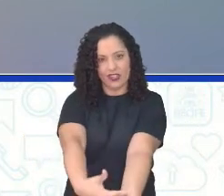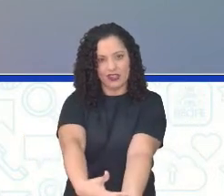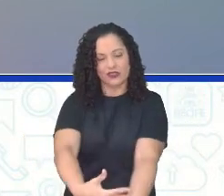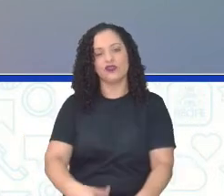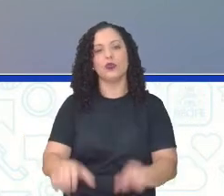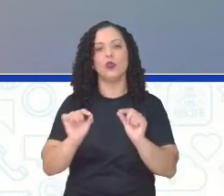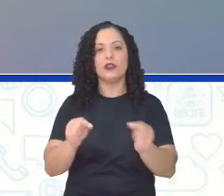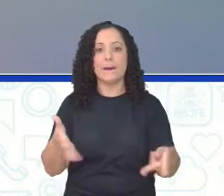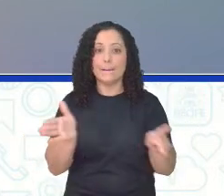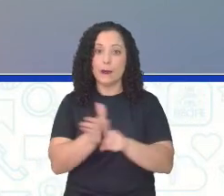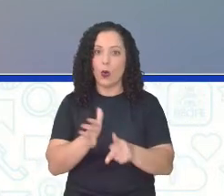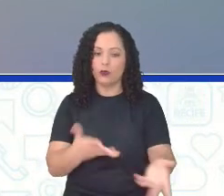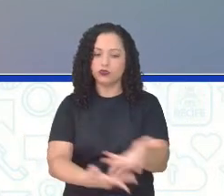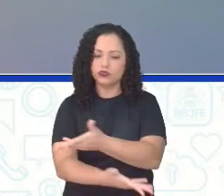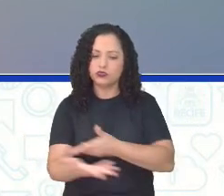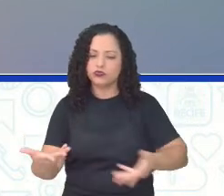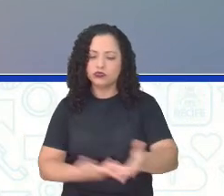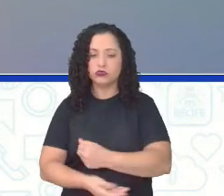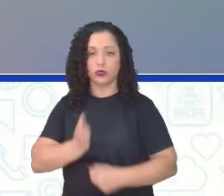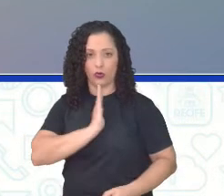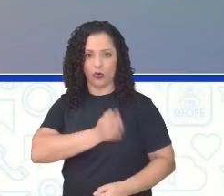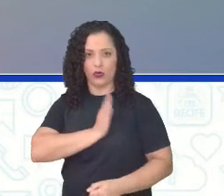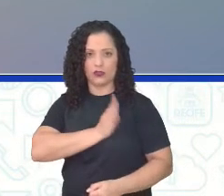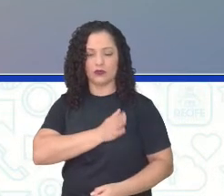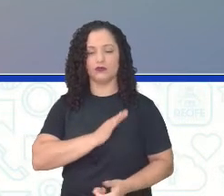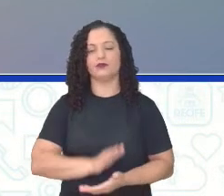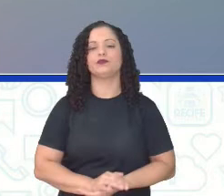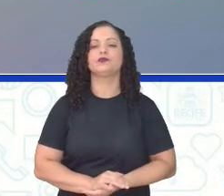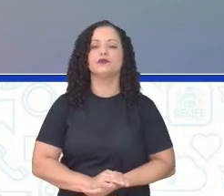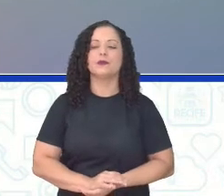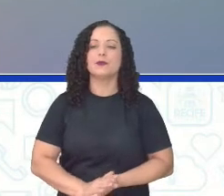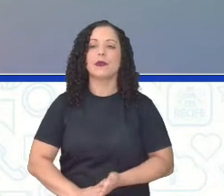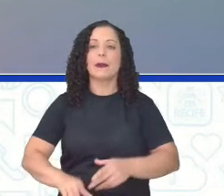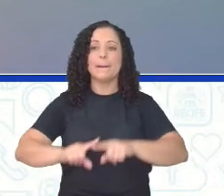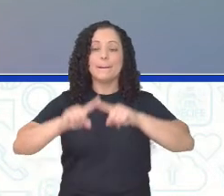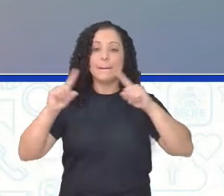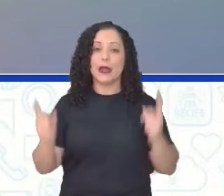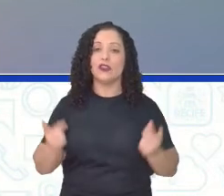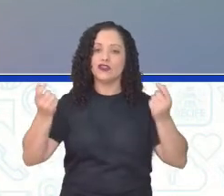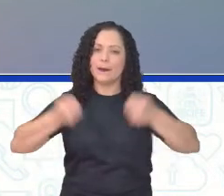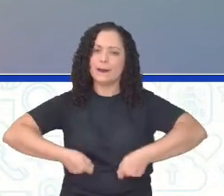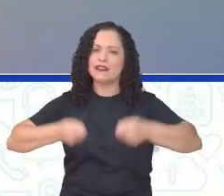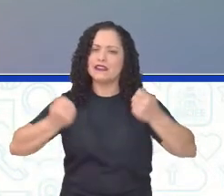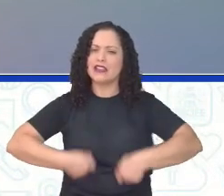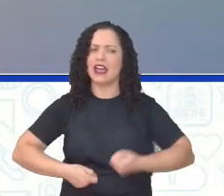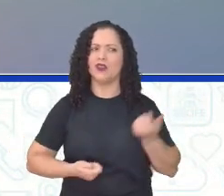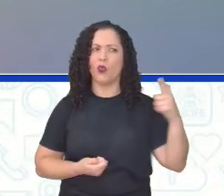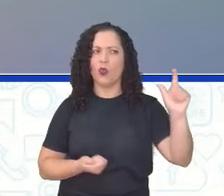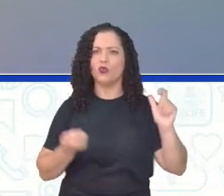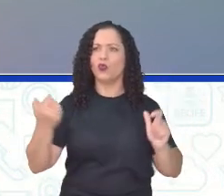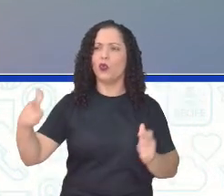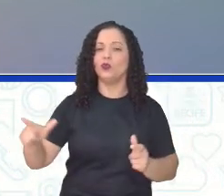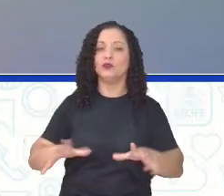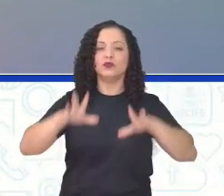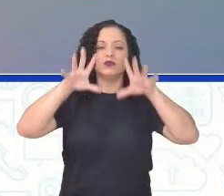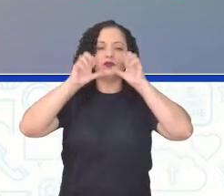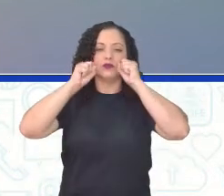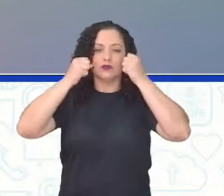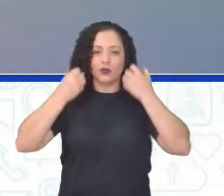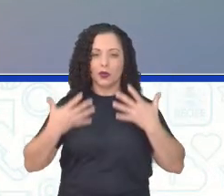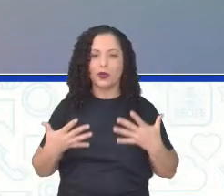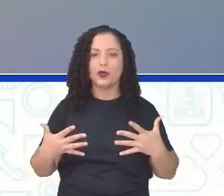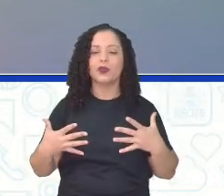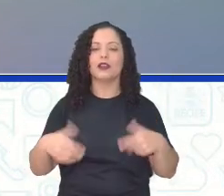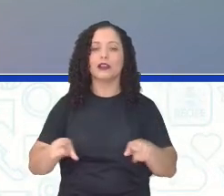sistema cardiovascular. Mas eu acabei de dizer que ele vai precisar muito dos outros sistemas, do respiratório